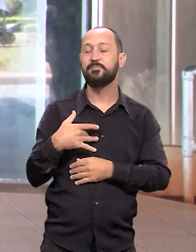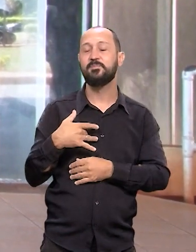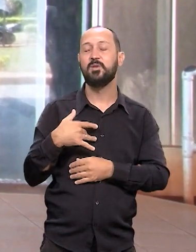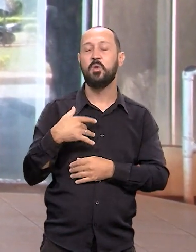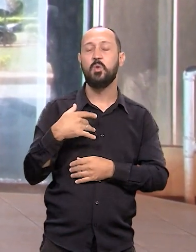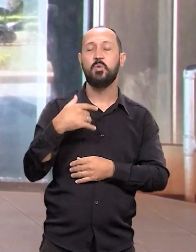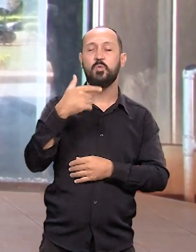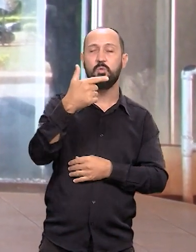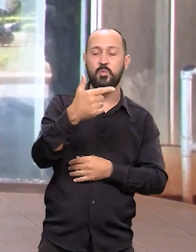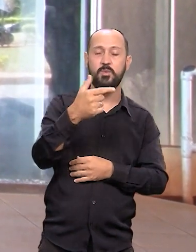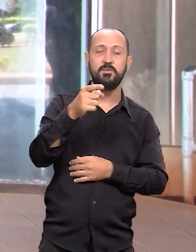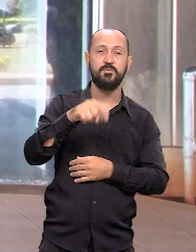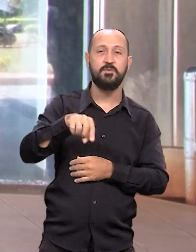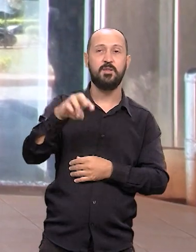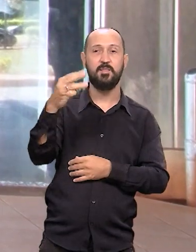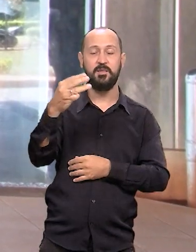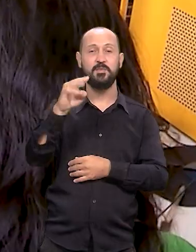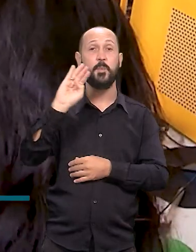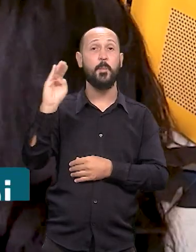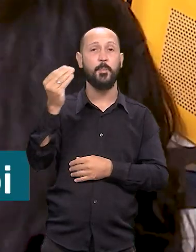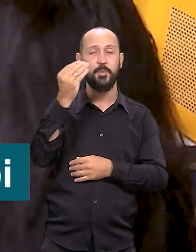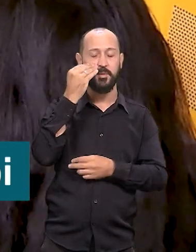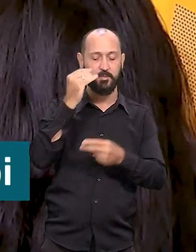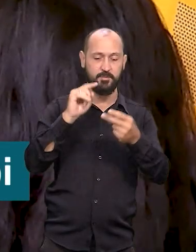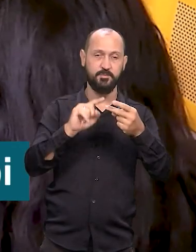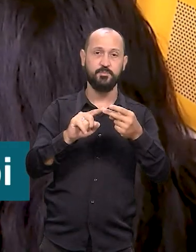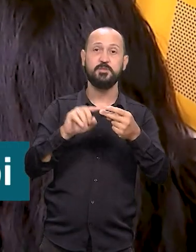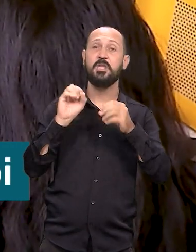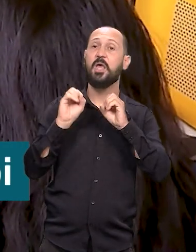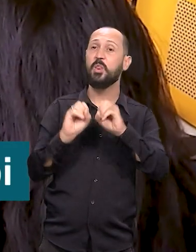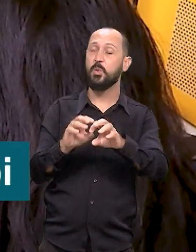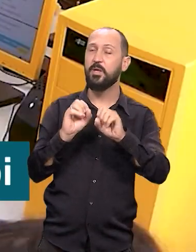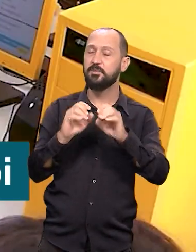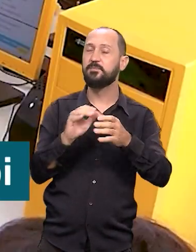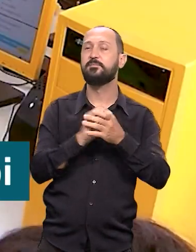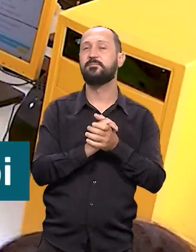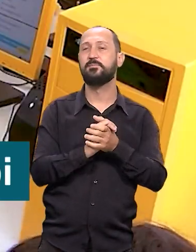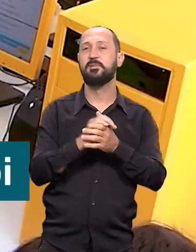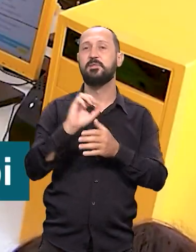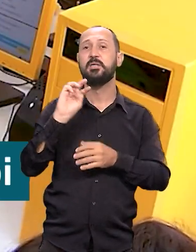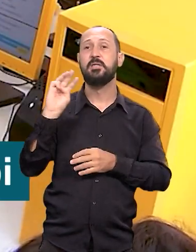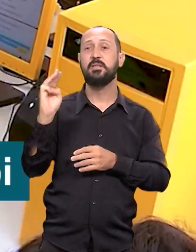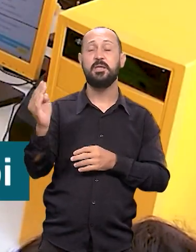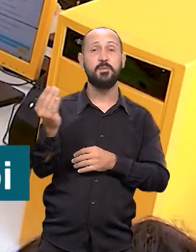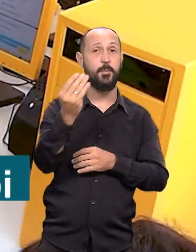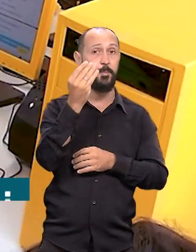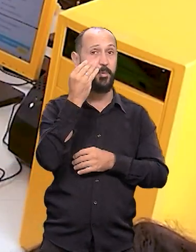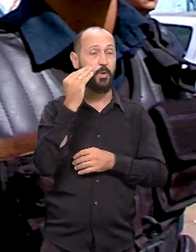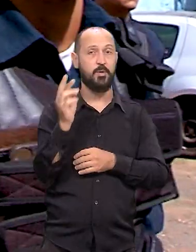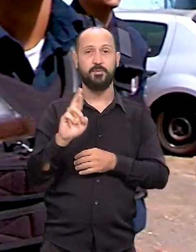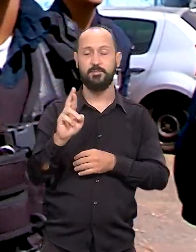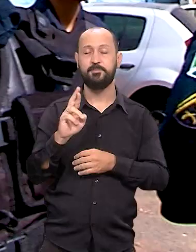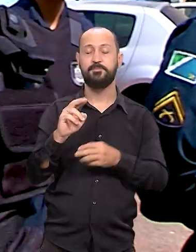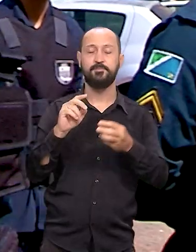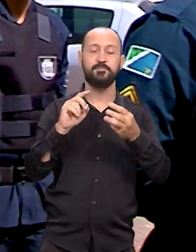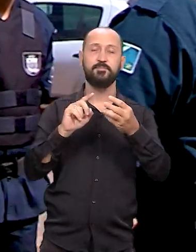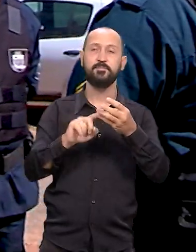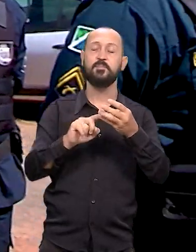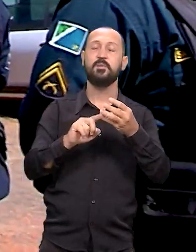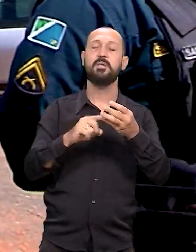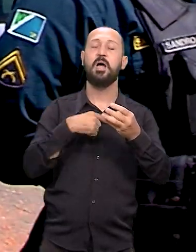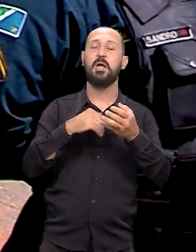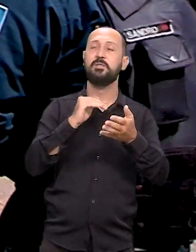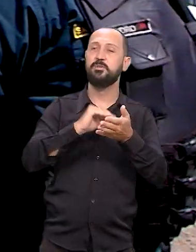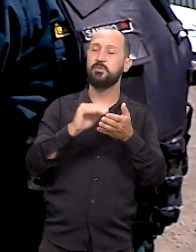de 2,3 bilhões de reais. Para a Secretaria de Educação, mais de 3 bilhões de reais. Para a Secretaria